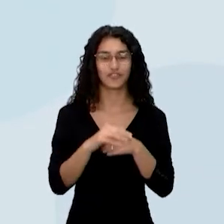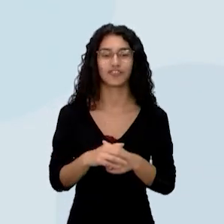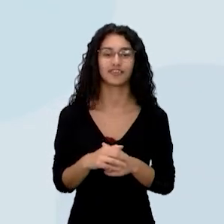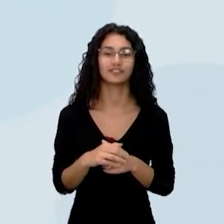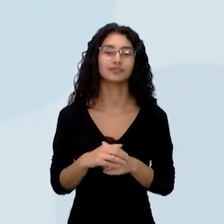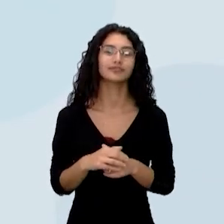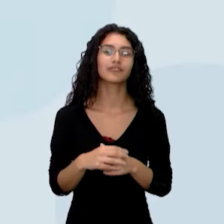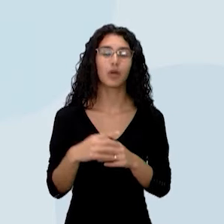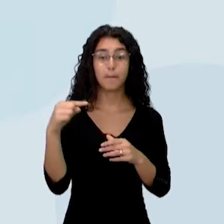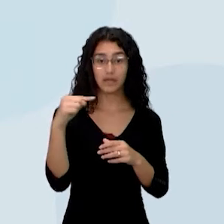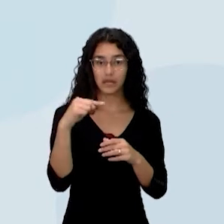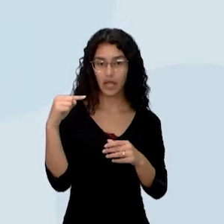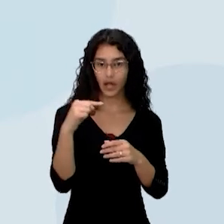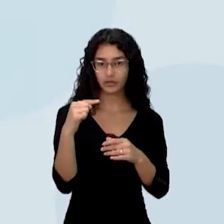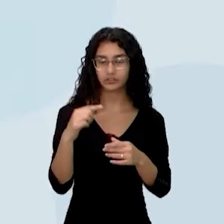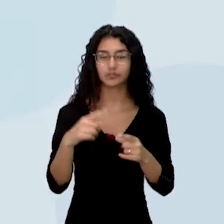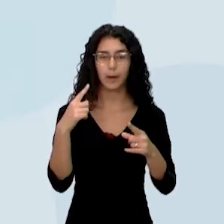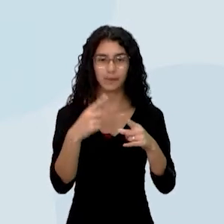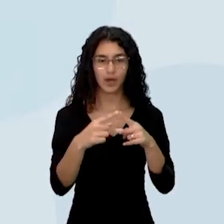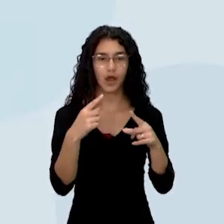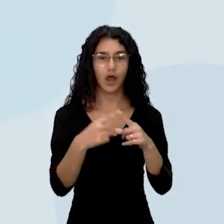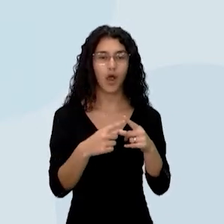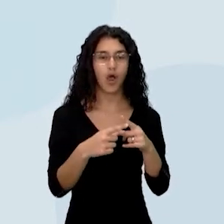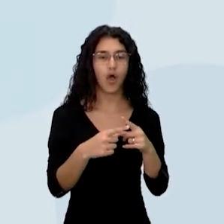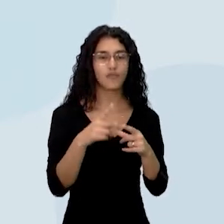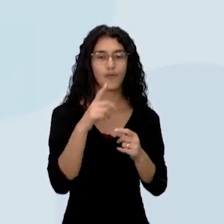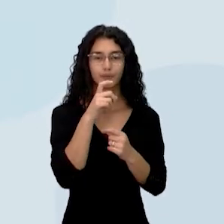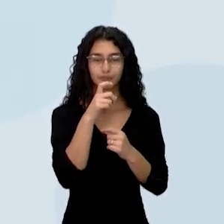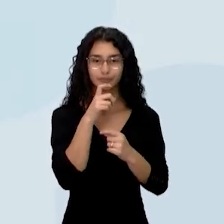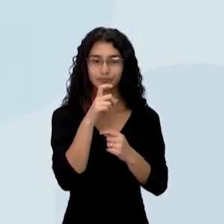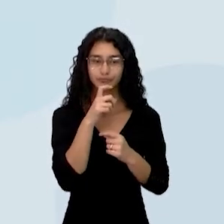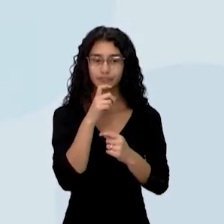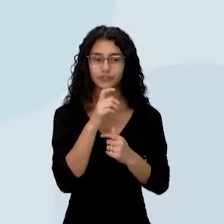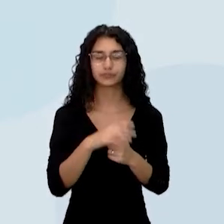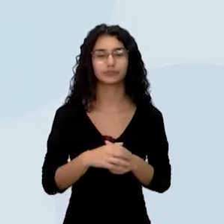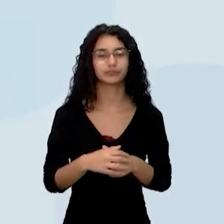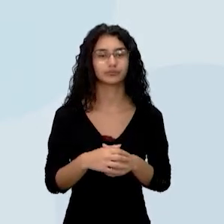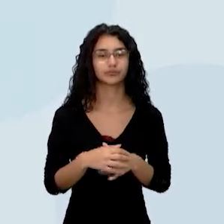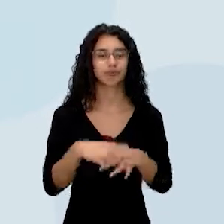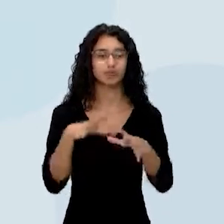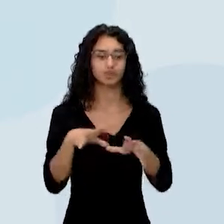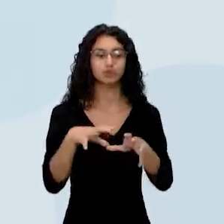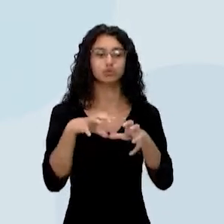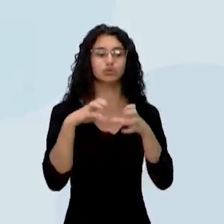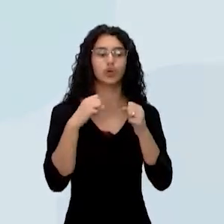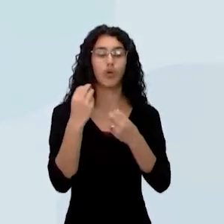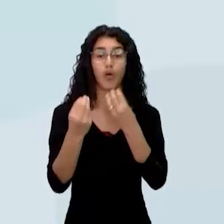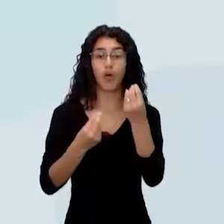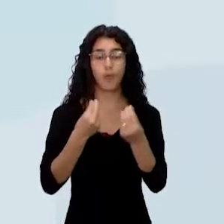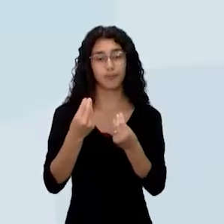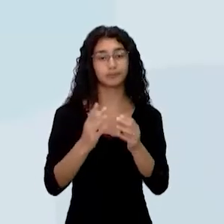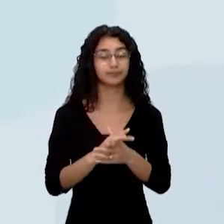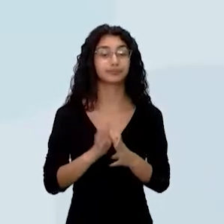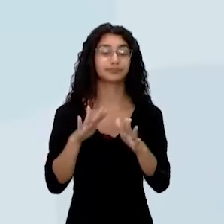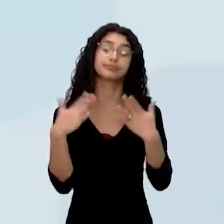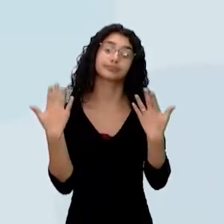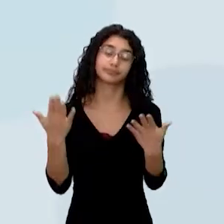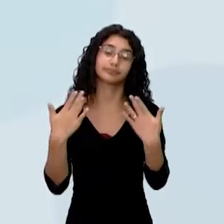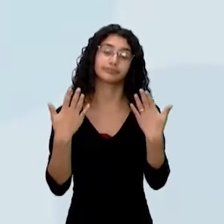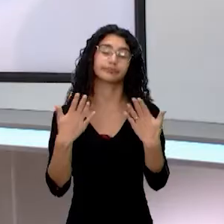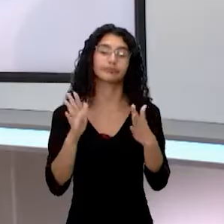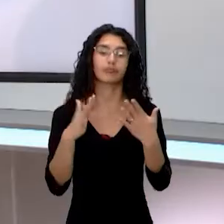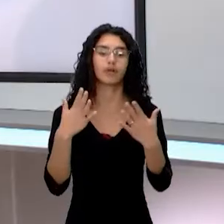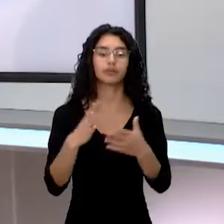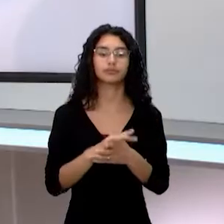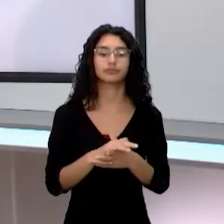negativa, porque tem a ver também com a questão que são planetas que não têm uma atmosfera, como, por exemplo, para absorver essa radiação, para aquecer, né? Então, a maioria dessa